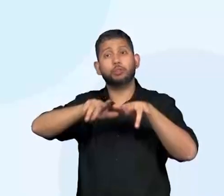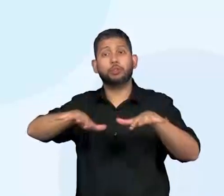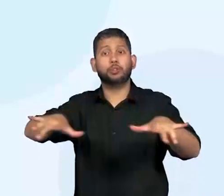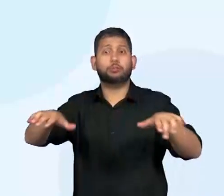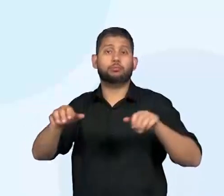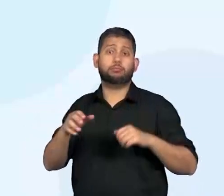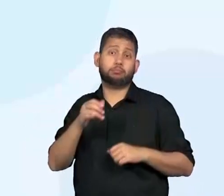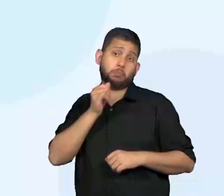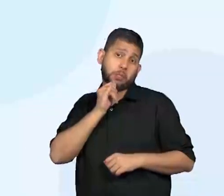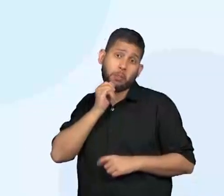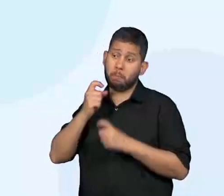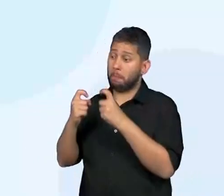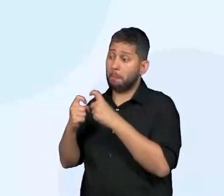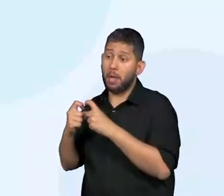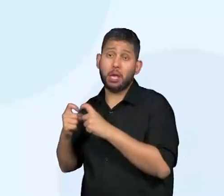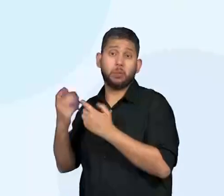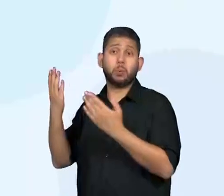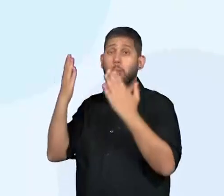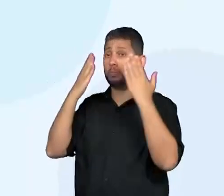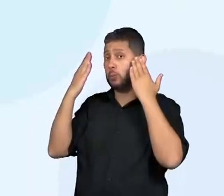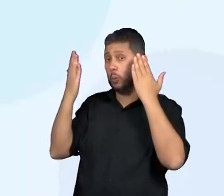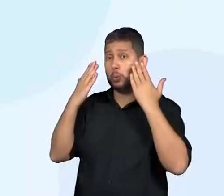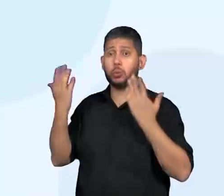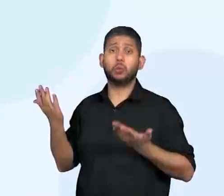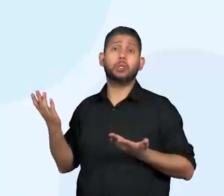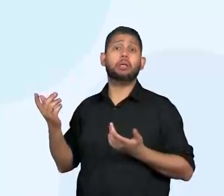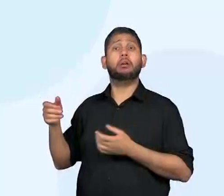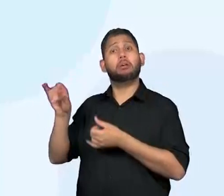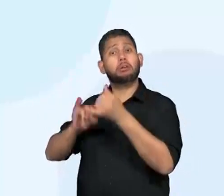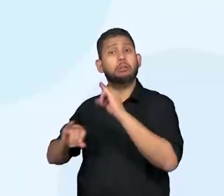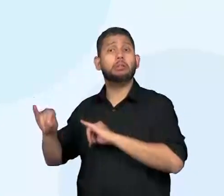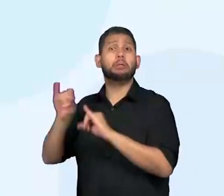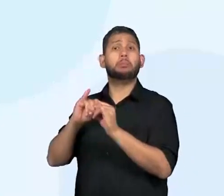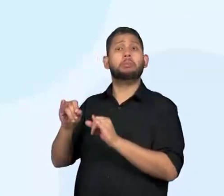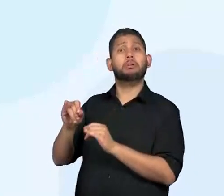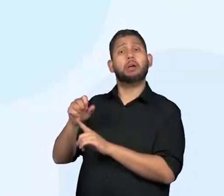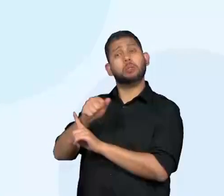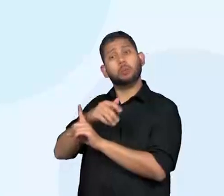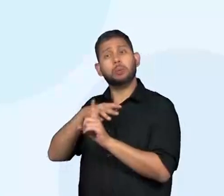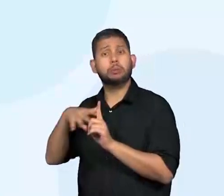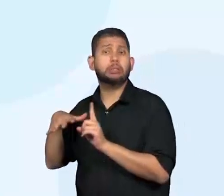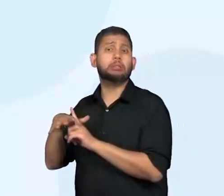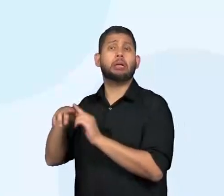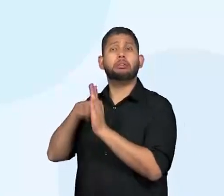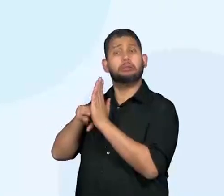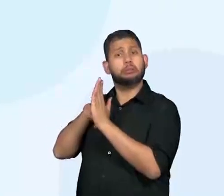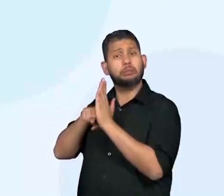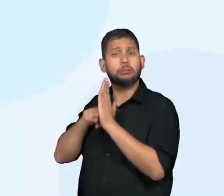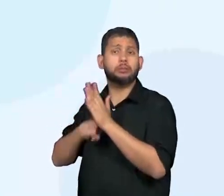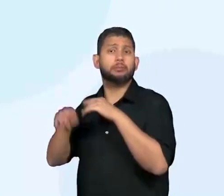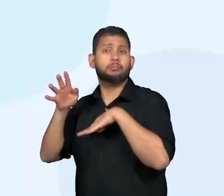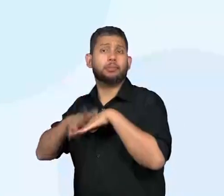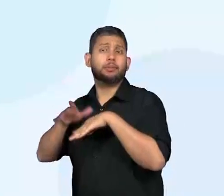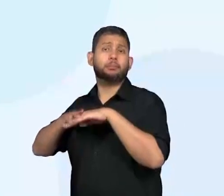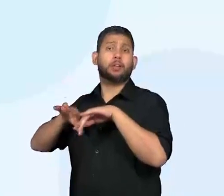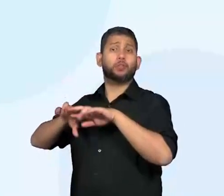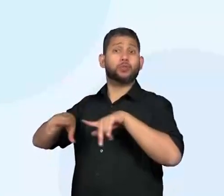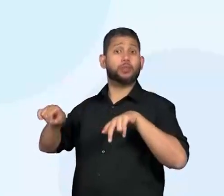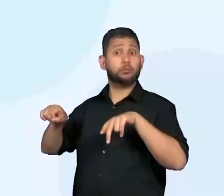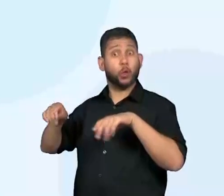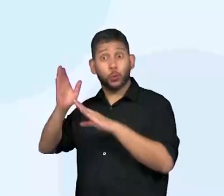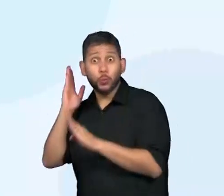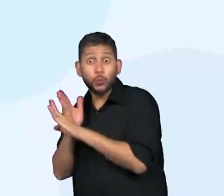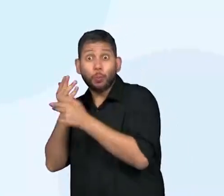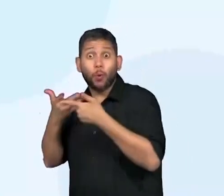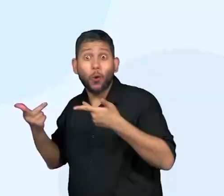Medicina, psicologia, química, ciências sociais, matemática e etc. Vimos que há